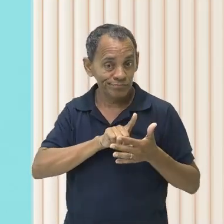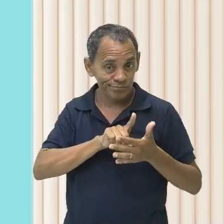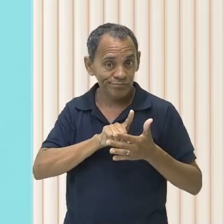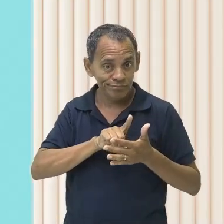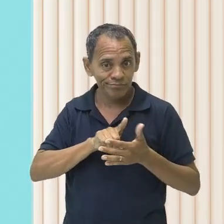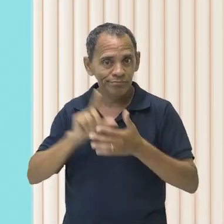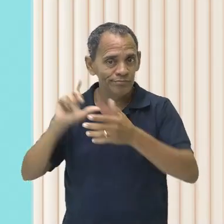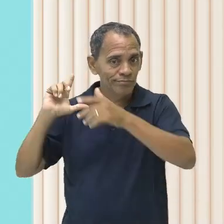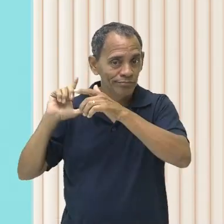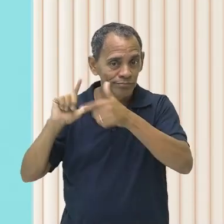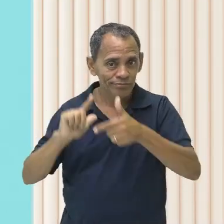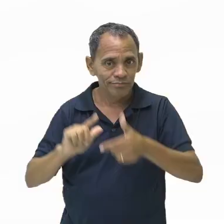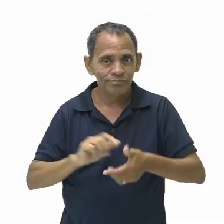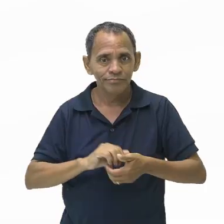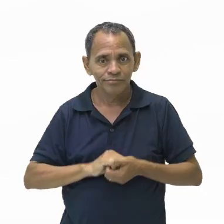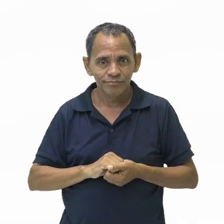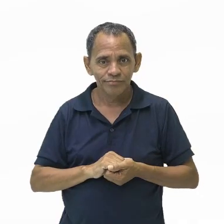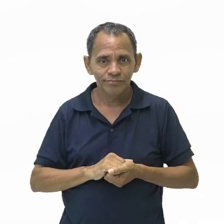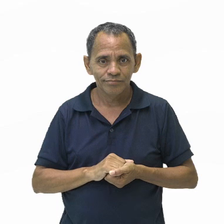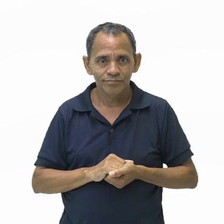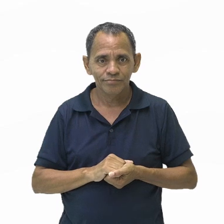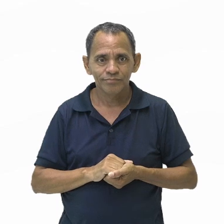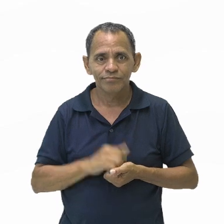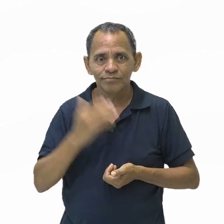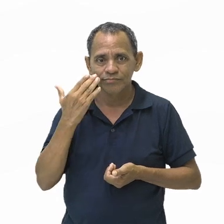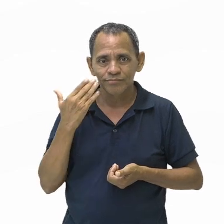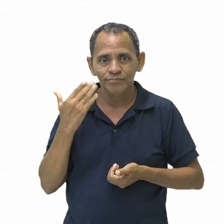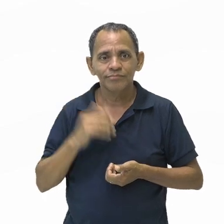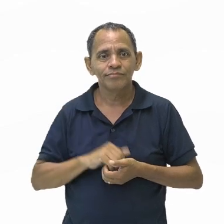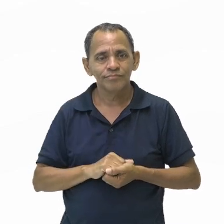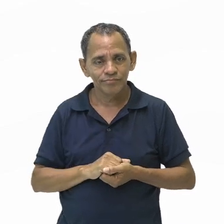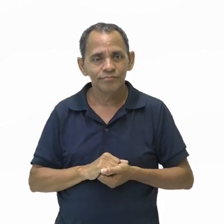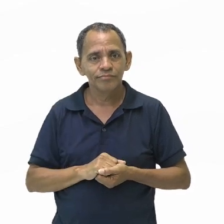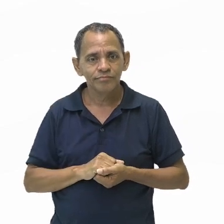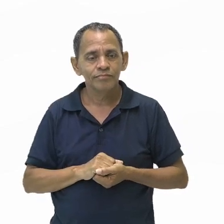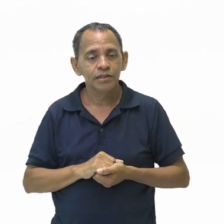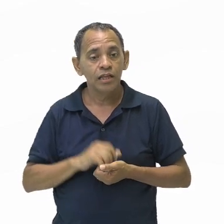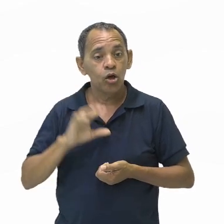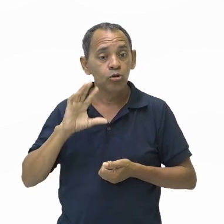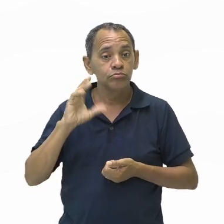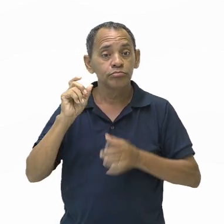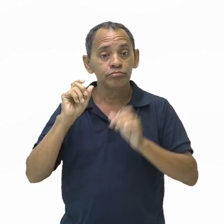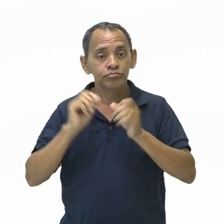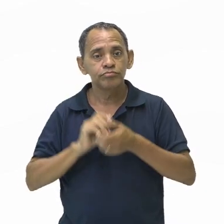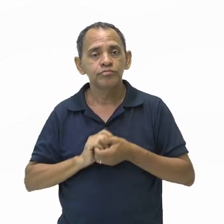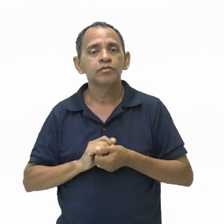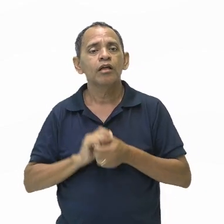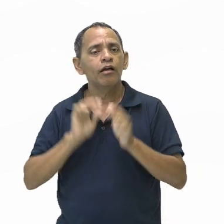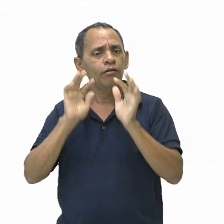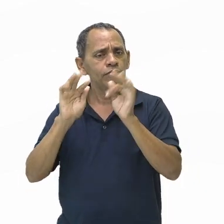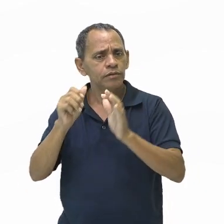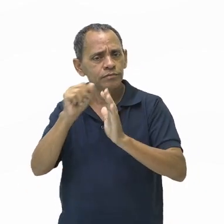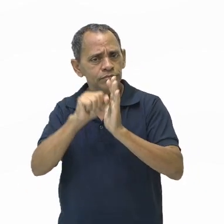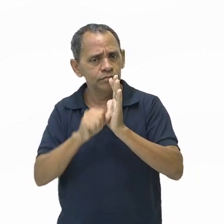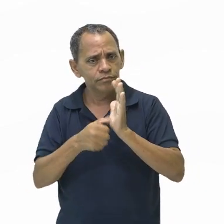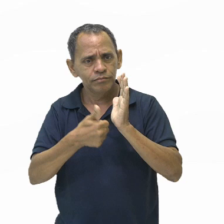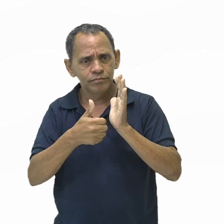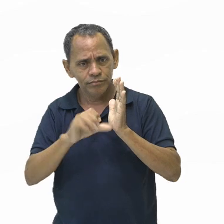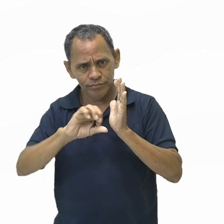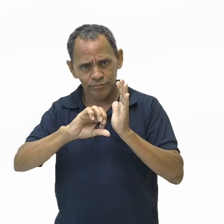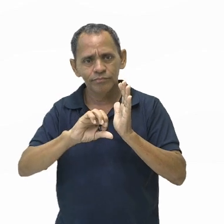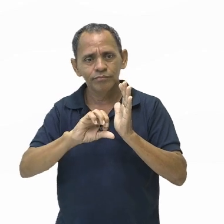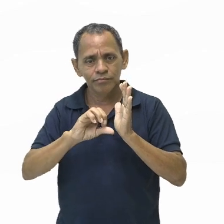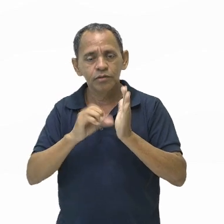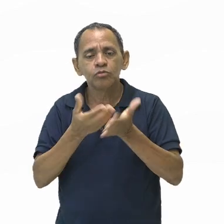pré-modernismo. Vamos verificar aí o pré-modernismo. Olha só, o pré-modernismo aconteceu final do século XIX